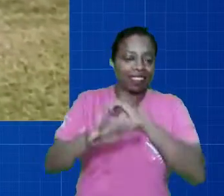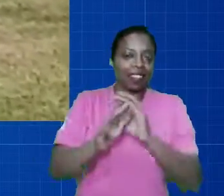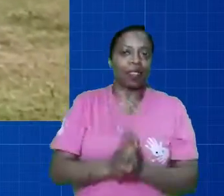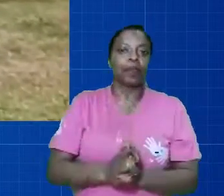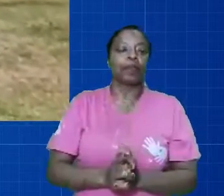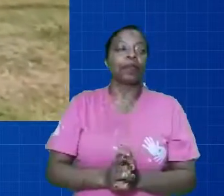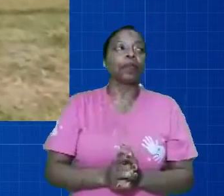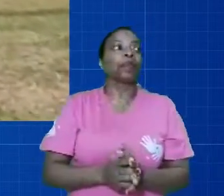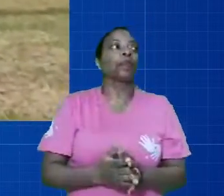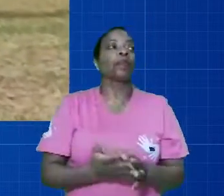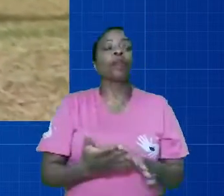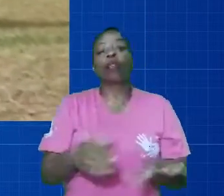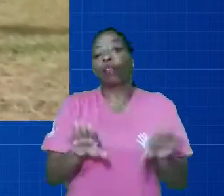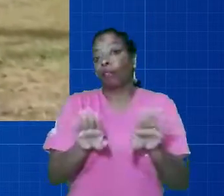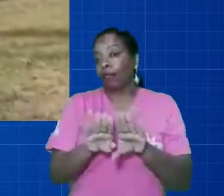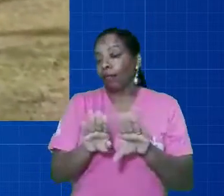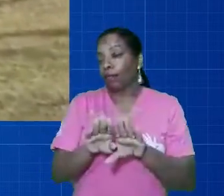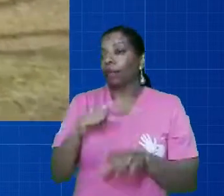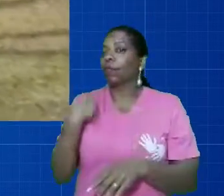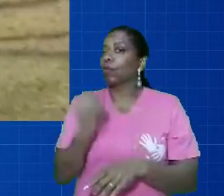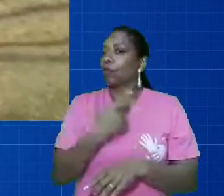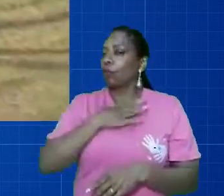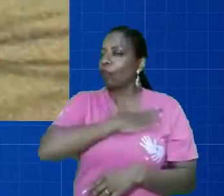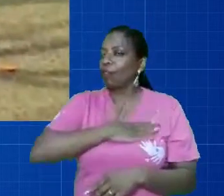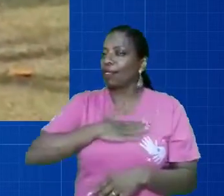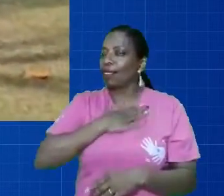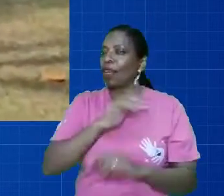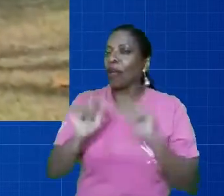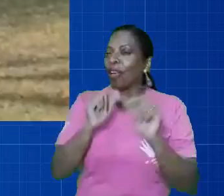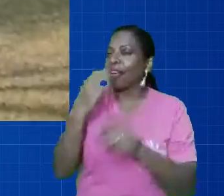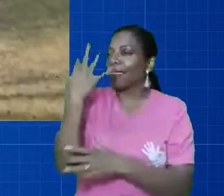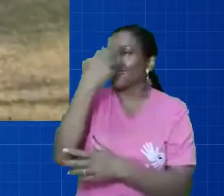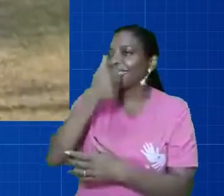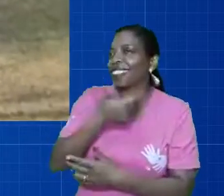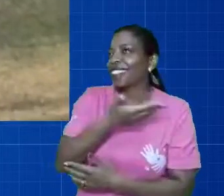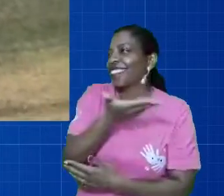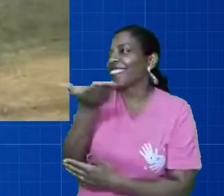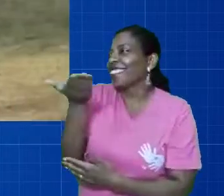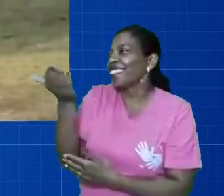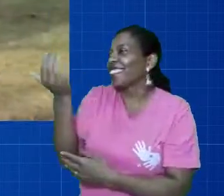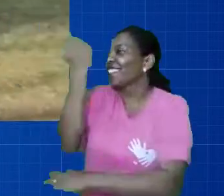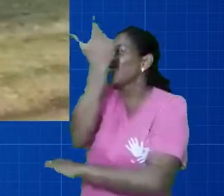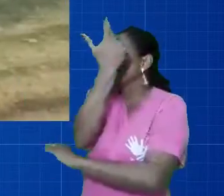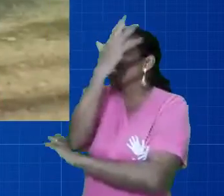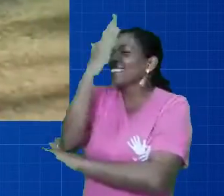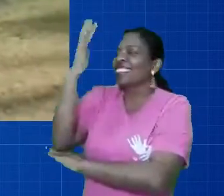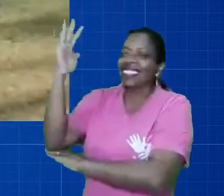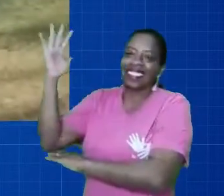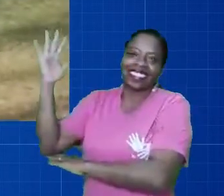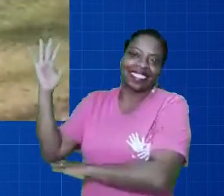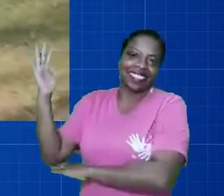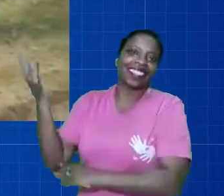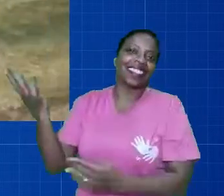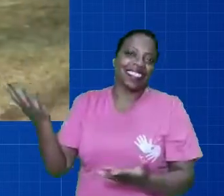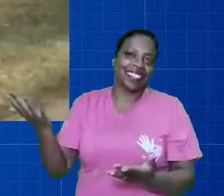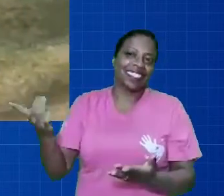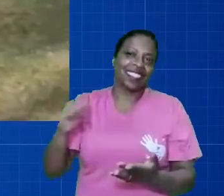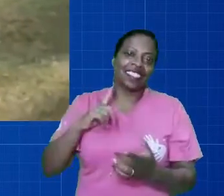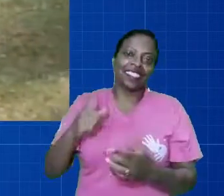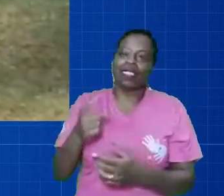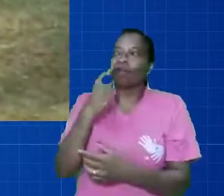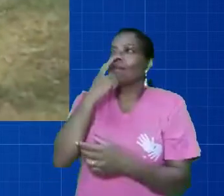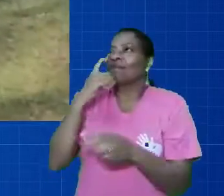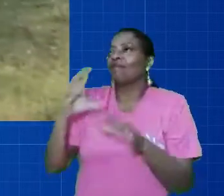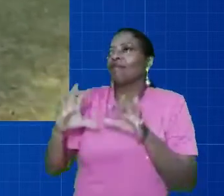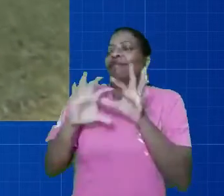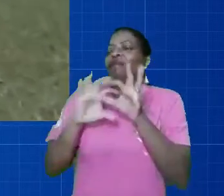como professores de arte era a beleza também da natureza que tinha aqui, dessa integração com a natureza. Então, durante